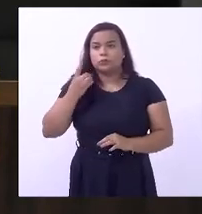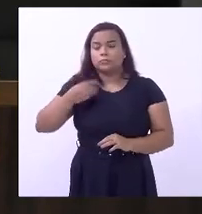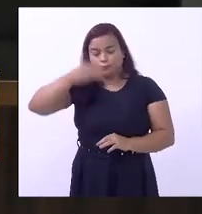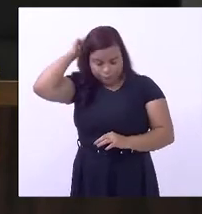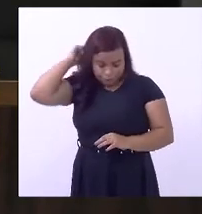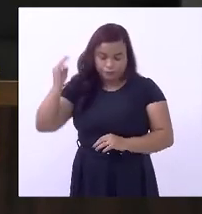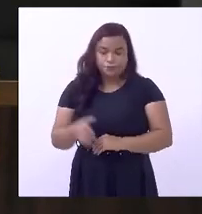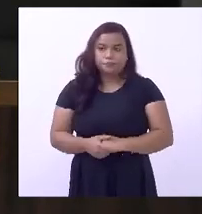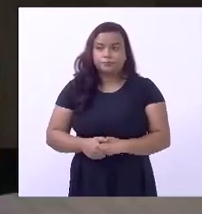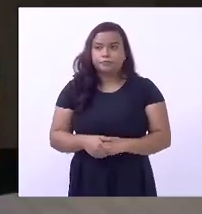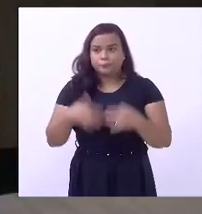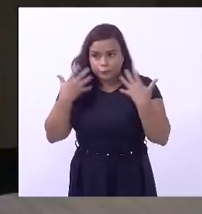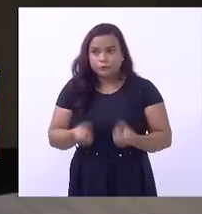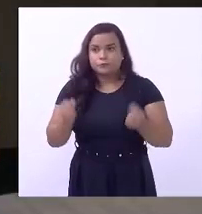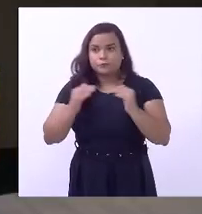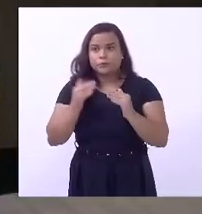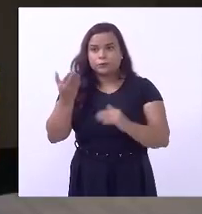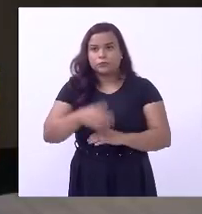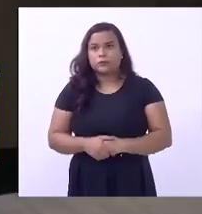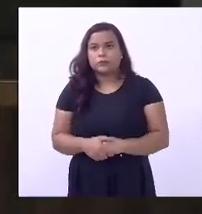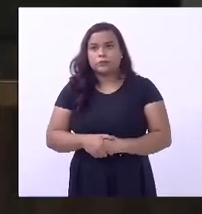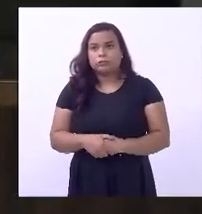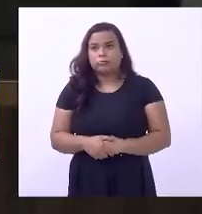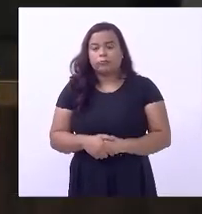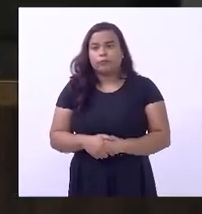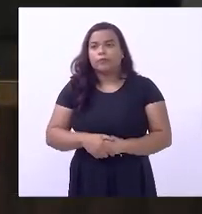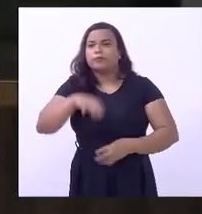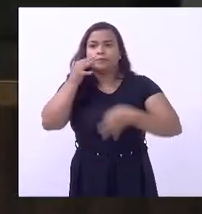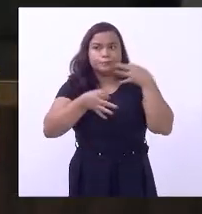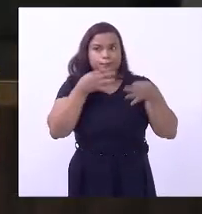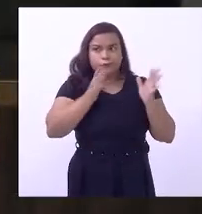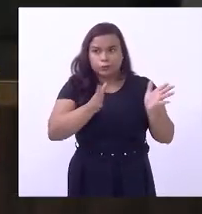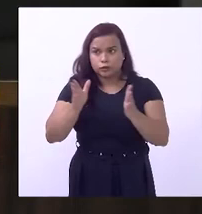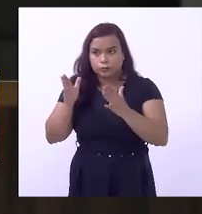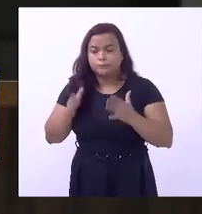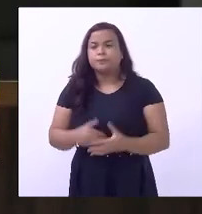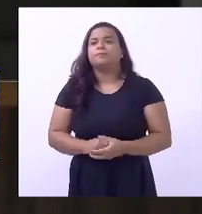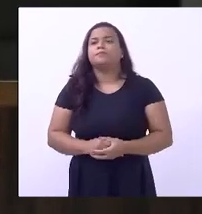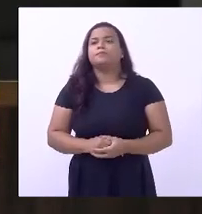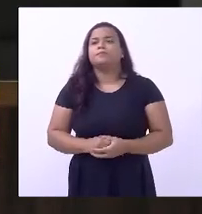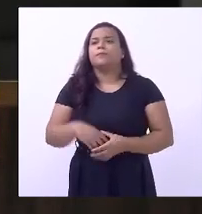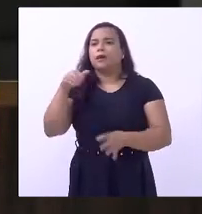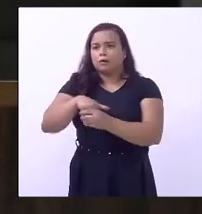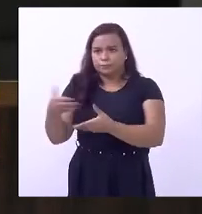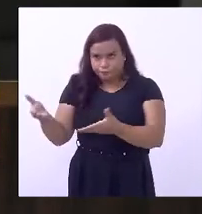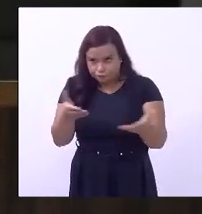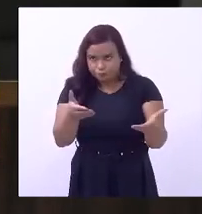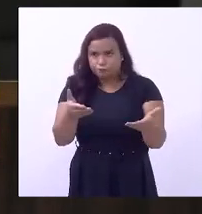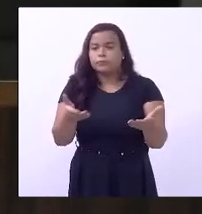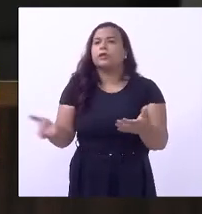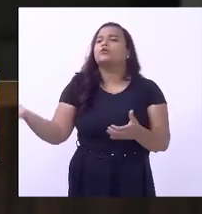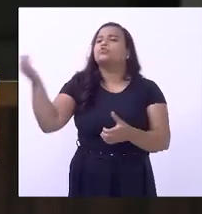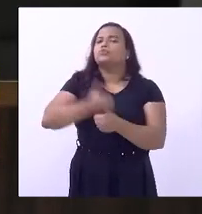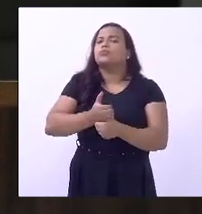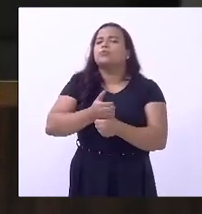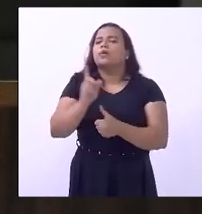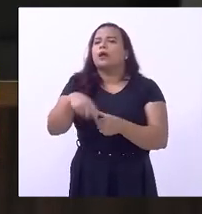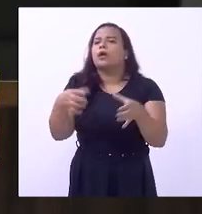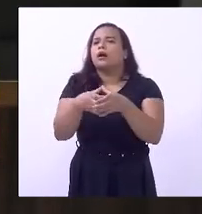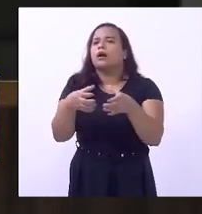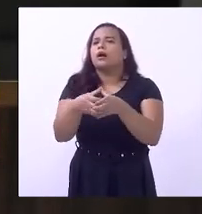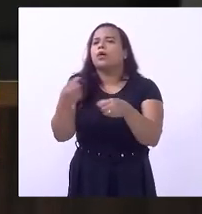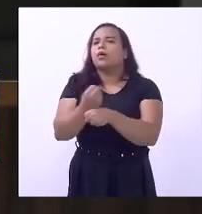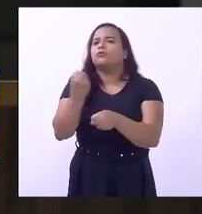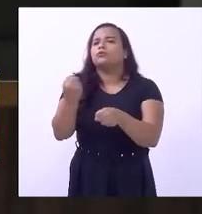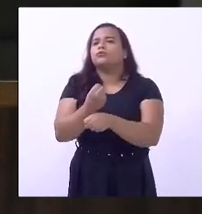Pacheco. Favorável, presidente. Com os pareceres emitidos em votação substitutivo da Comissão de Constituição e